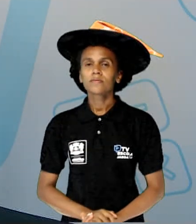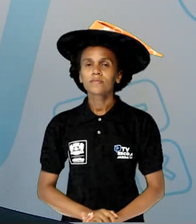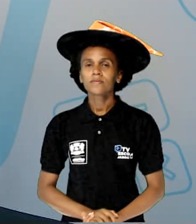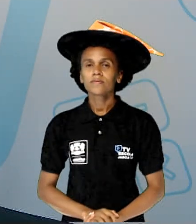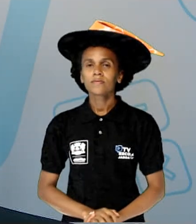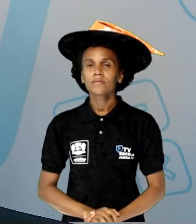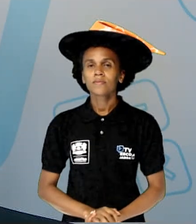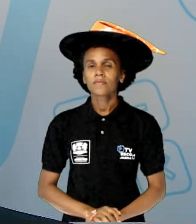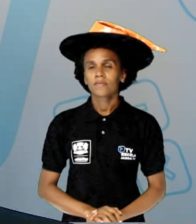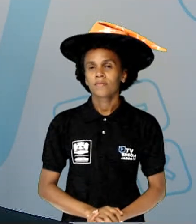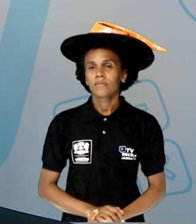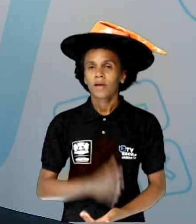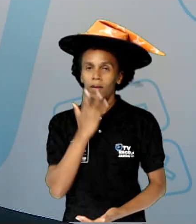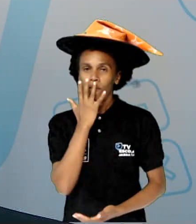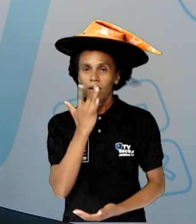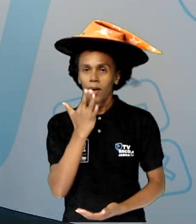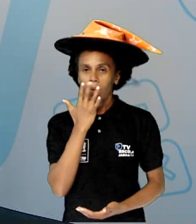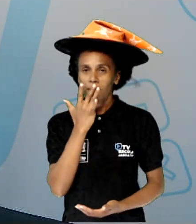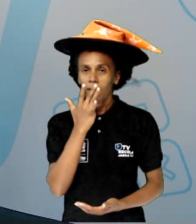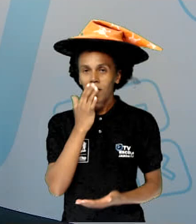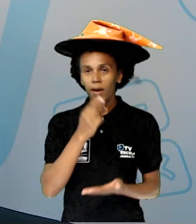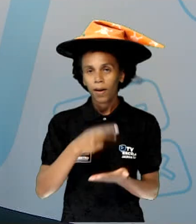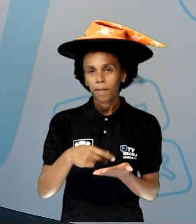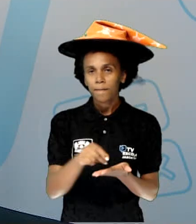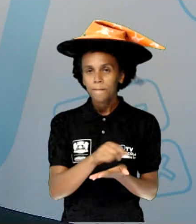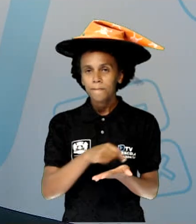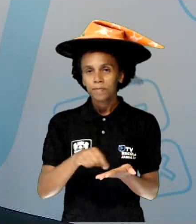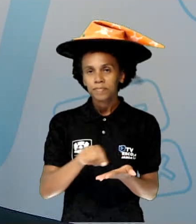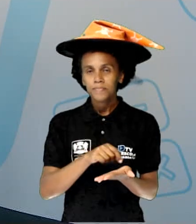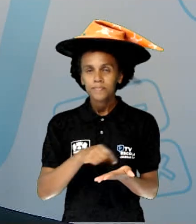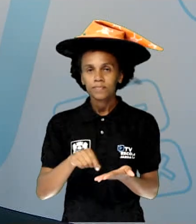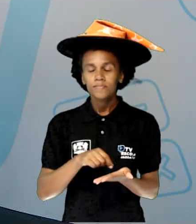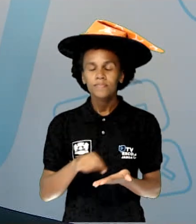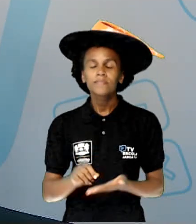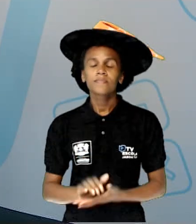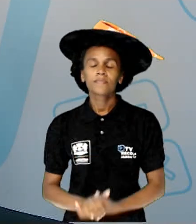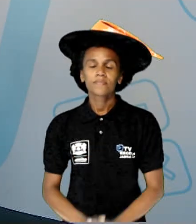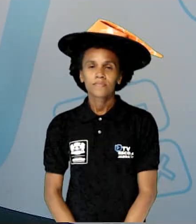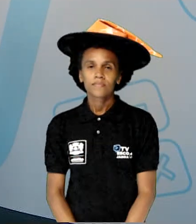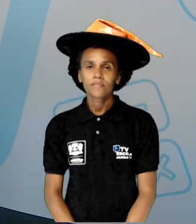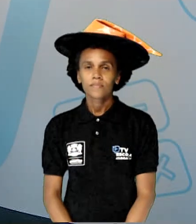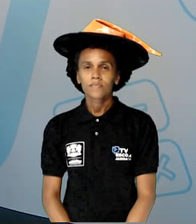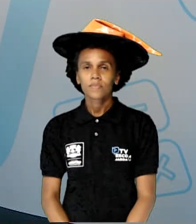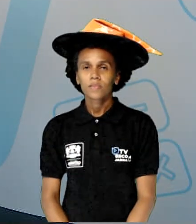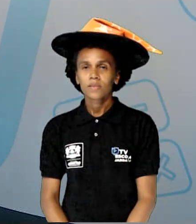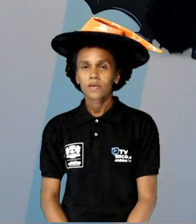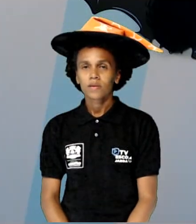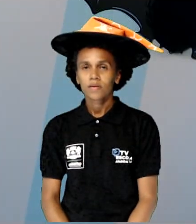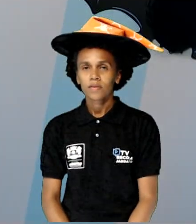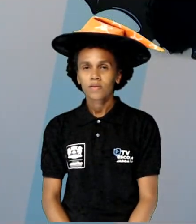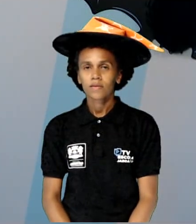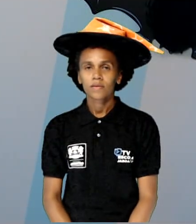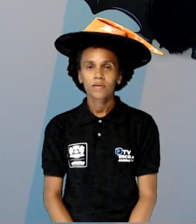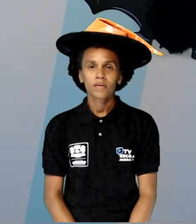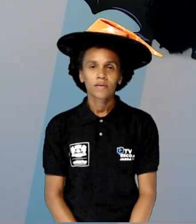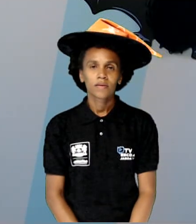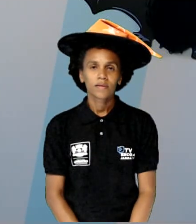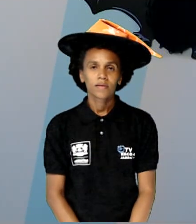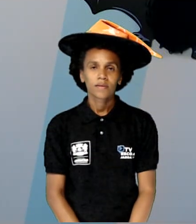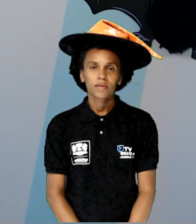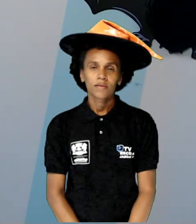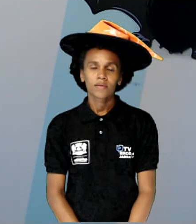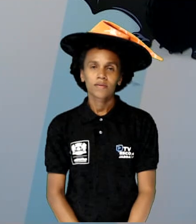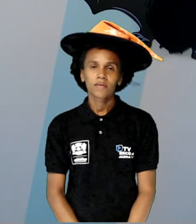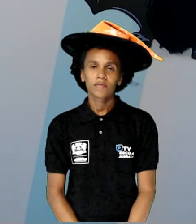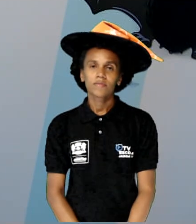pintar a sua estrela eu vou fazer só a primeira Tá certo ó só a primeira ó eu